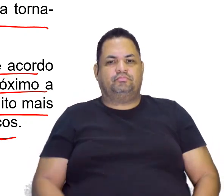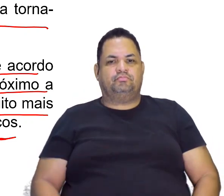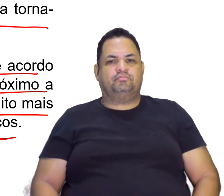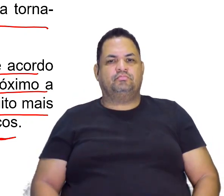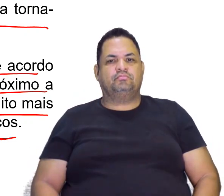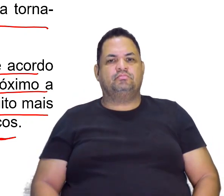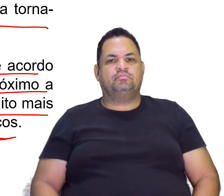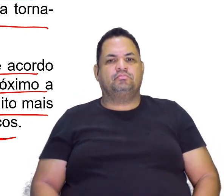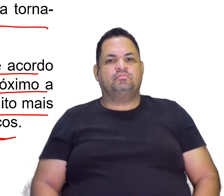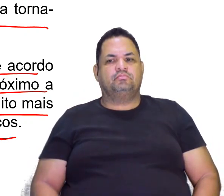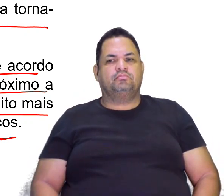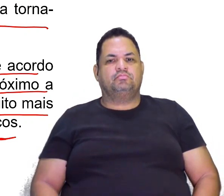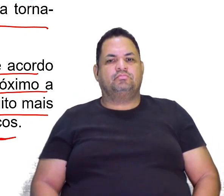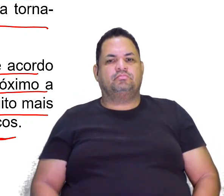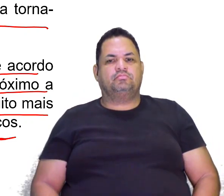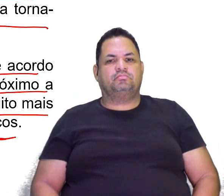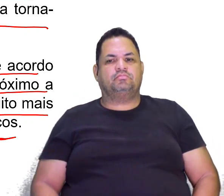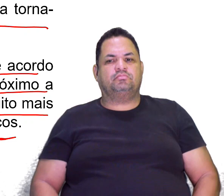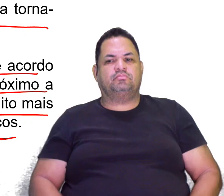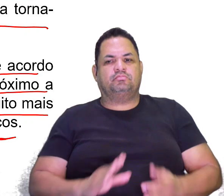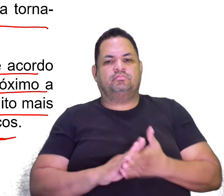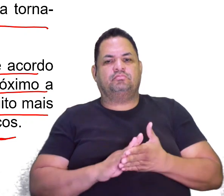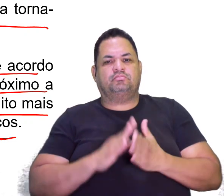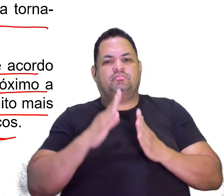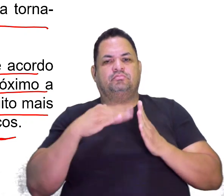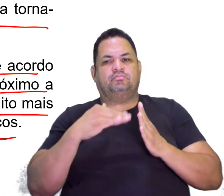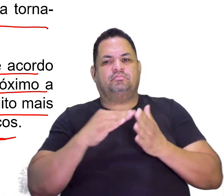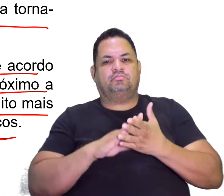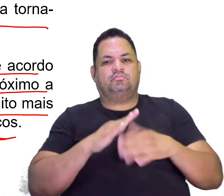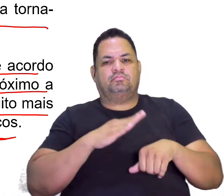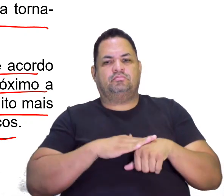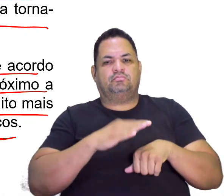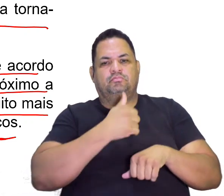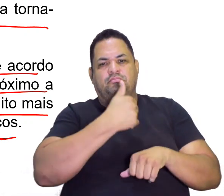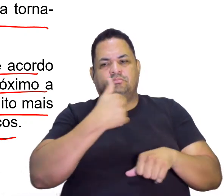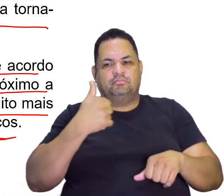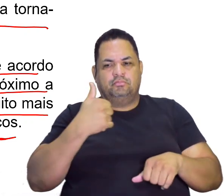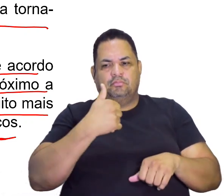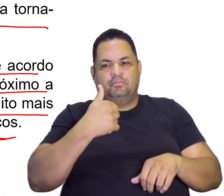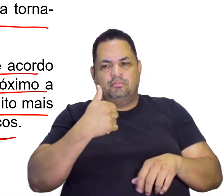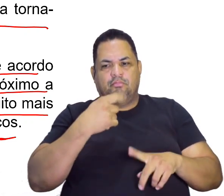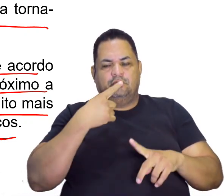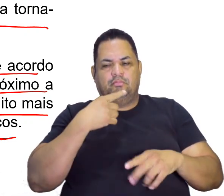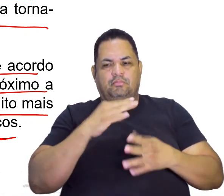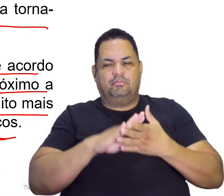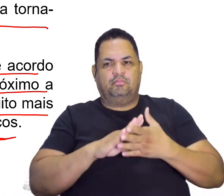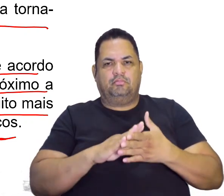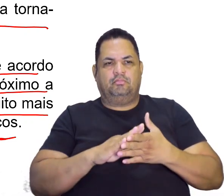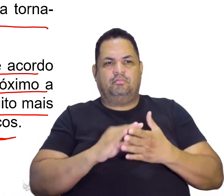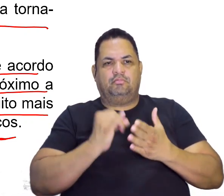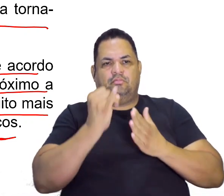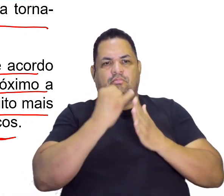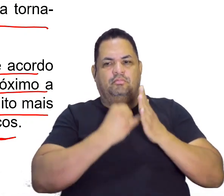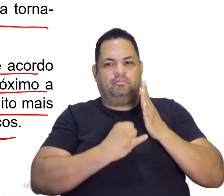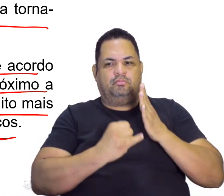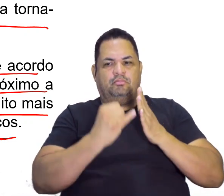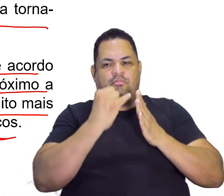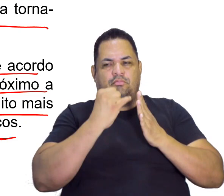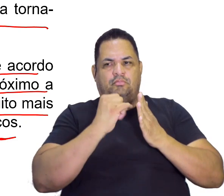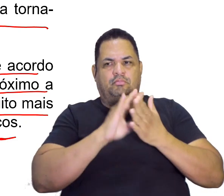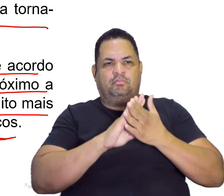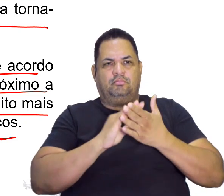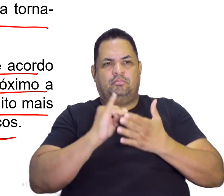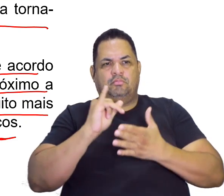Monet. Ele foi pintado mais de 11 vezes, né? O impressionismo, né?